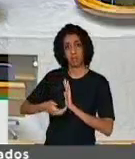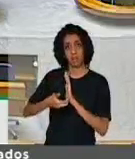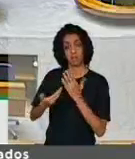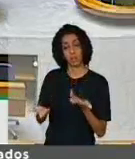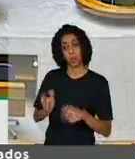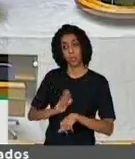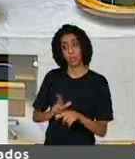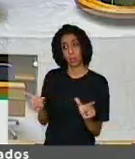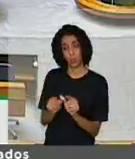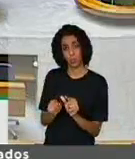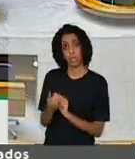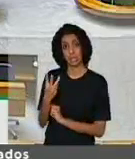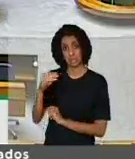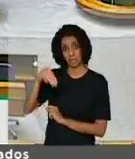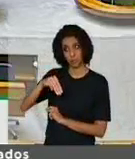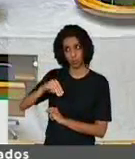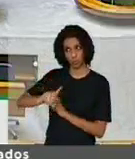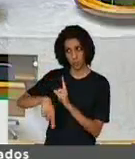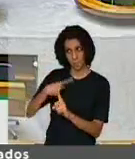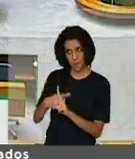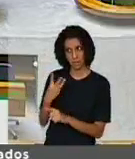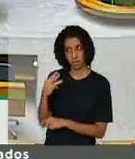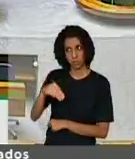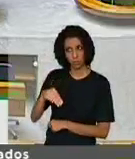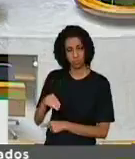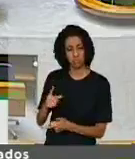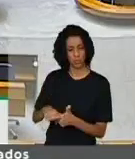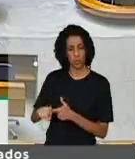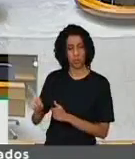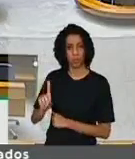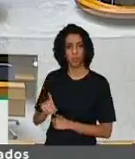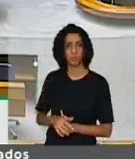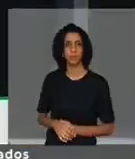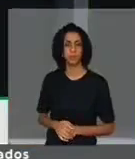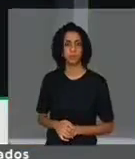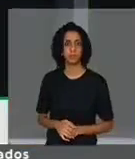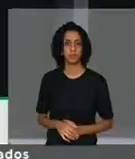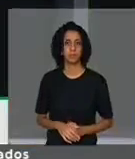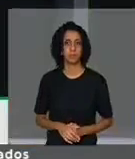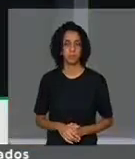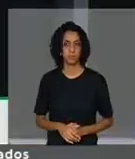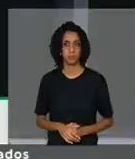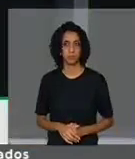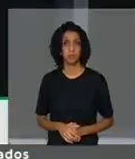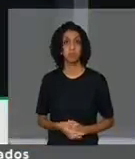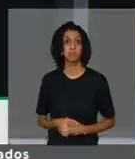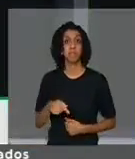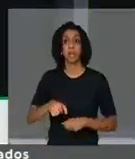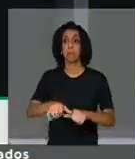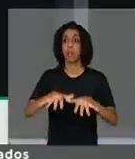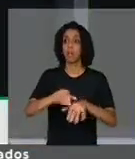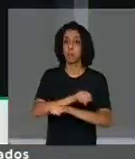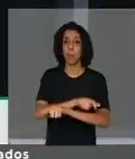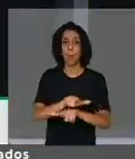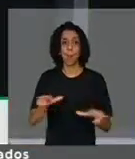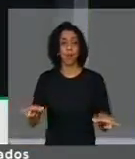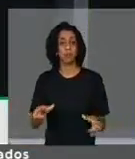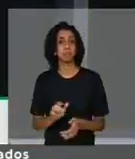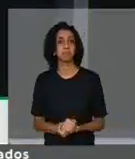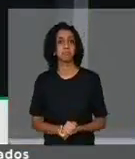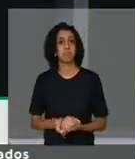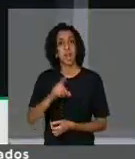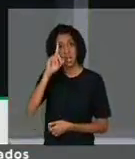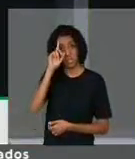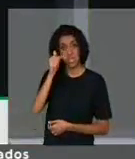o tempo é curto, 3 minutos a mais, sem problema. Pois não. Plenário vazio, 7